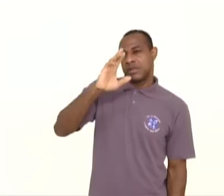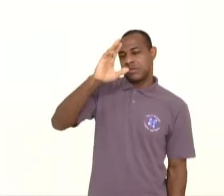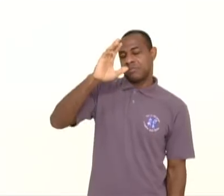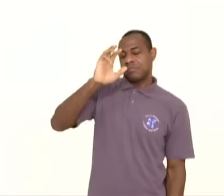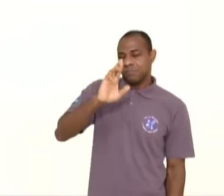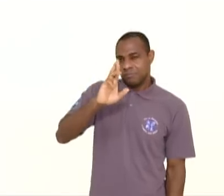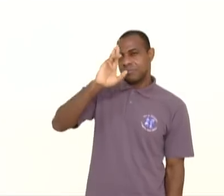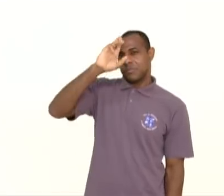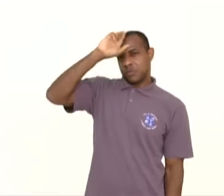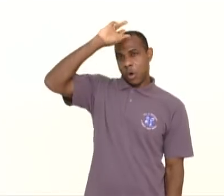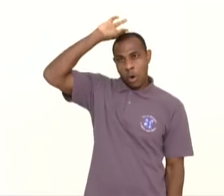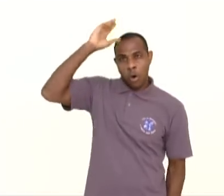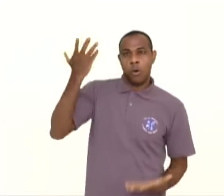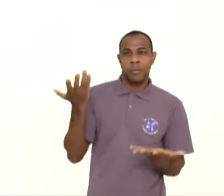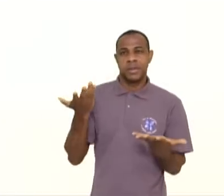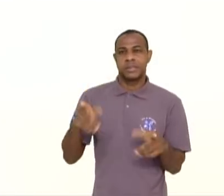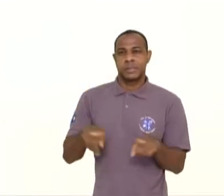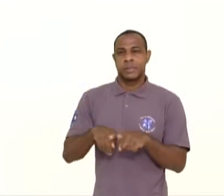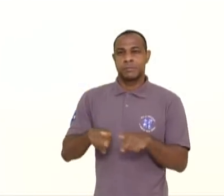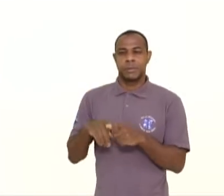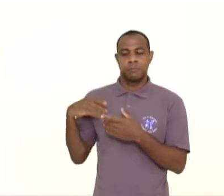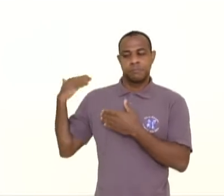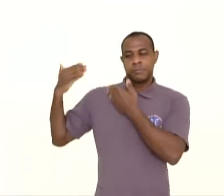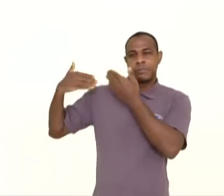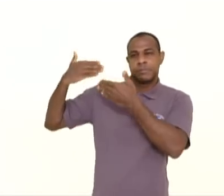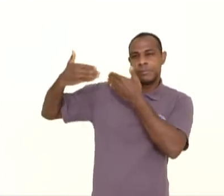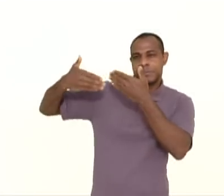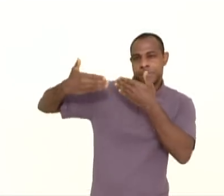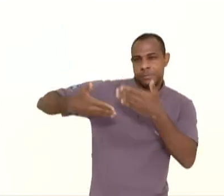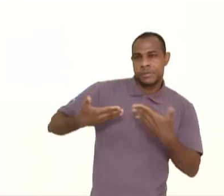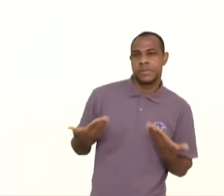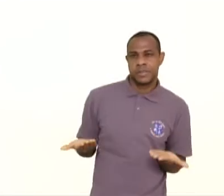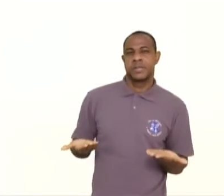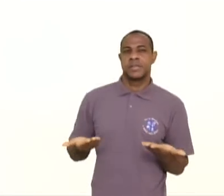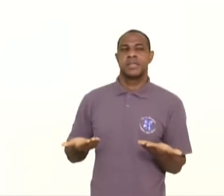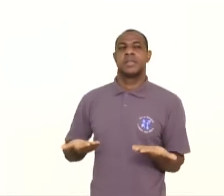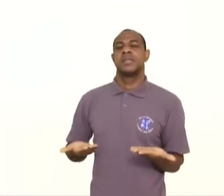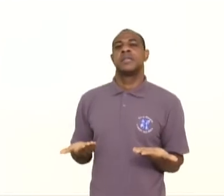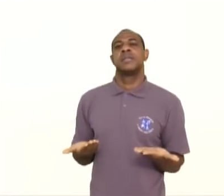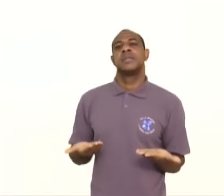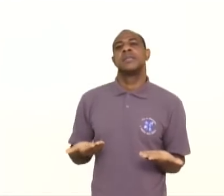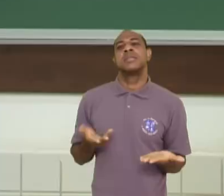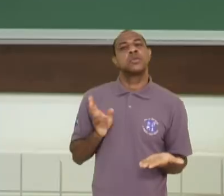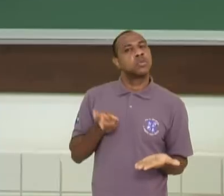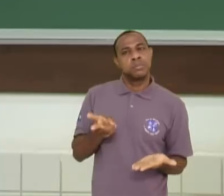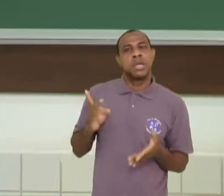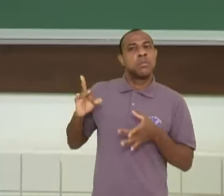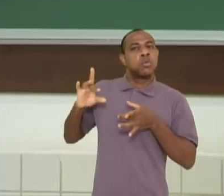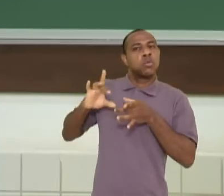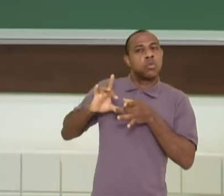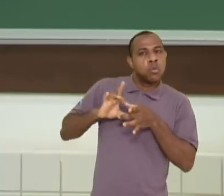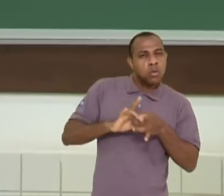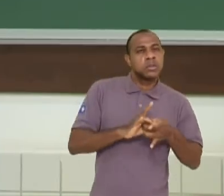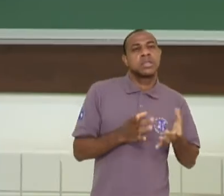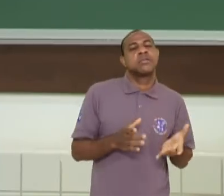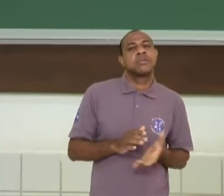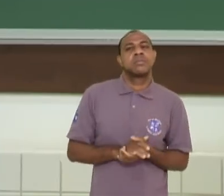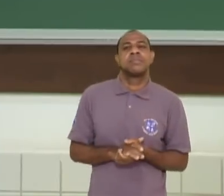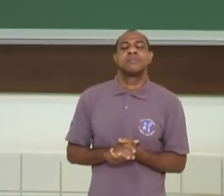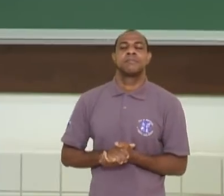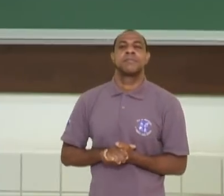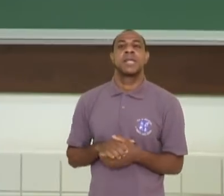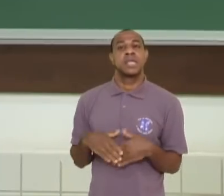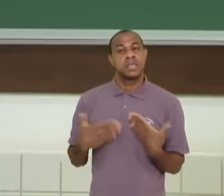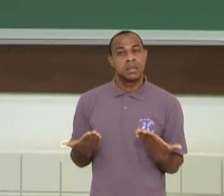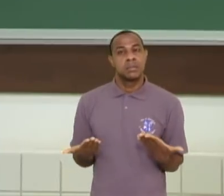vendo também, esse jogo especificamente da aula de hoje, vem do mesmo contexto, né? Vem da Grécia Antiga,